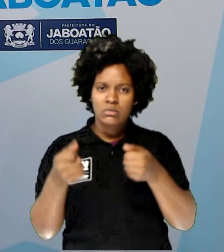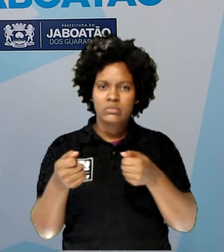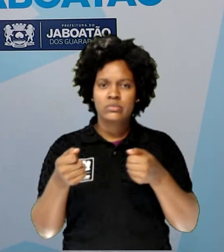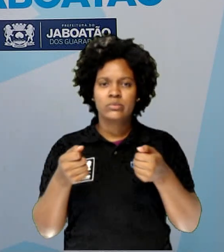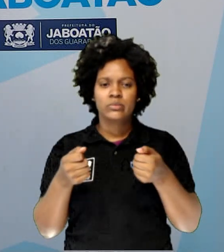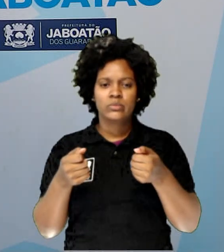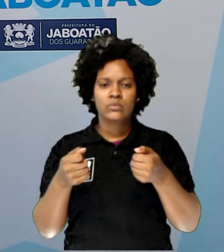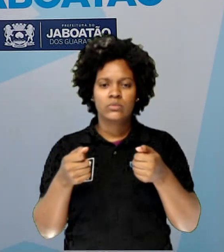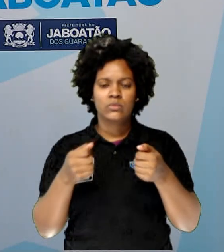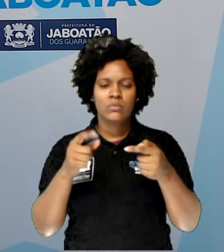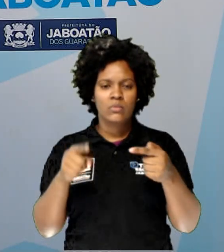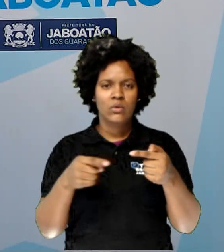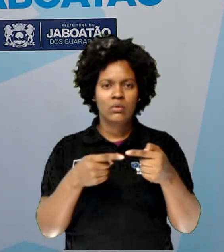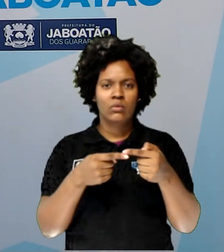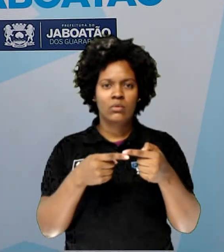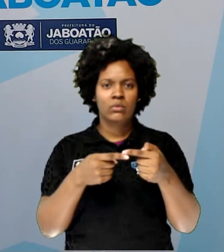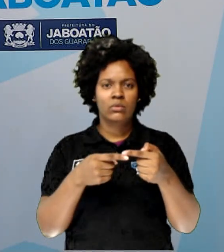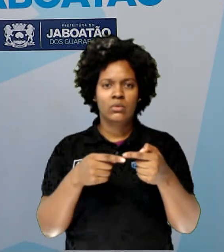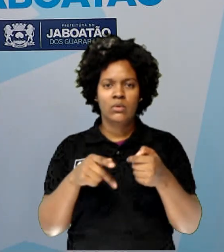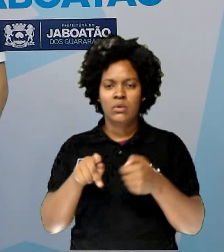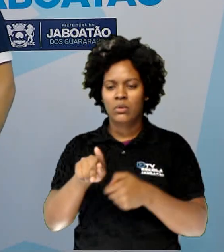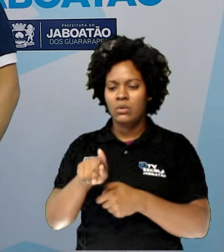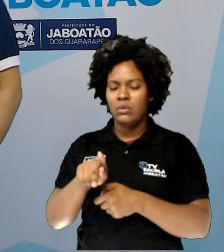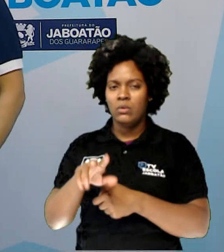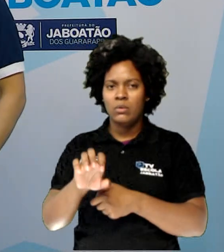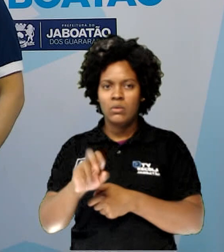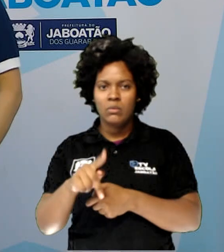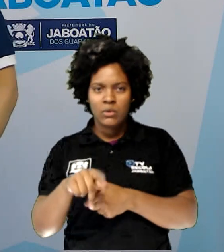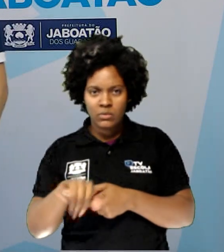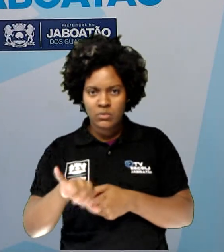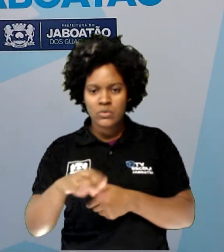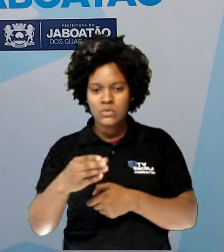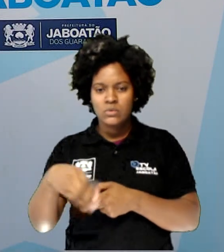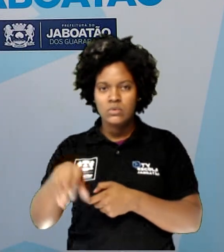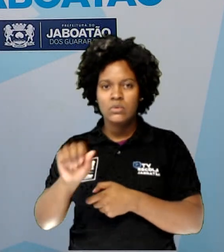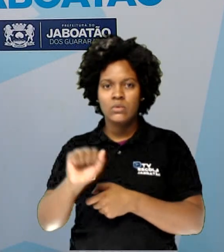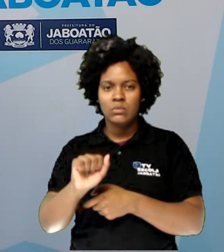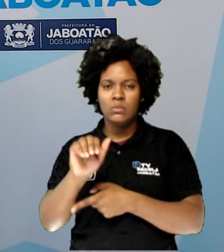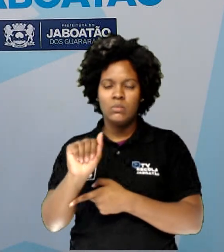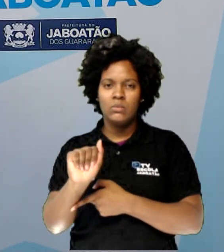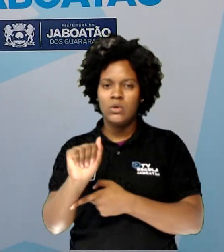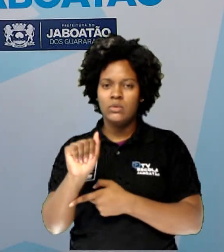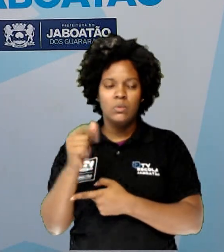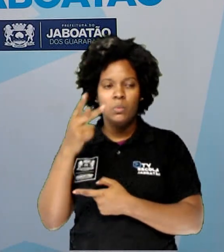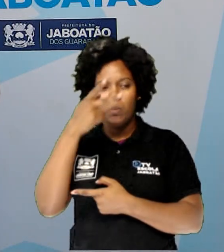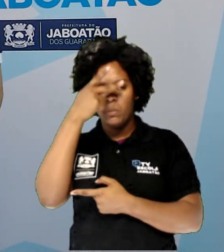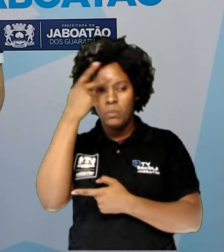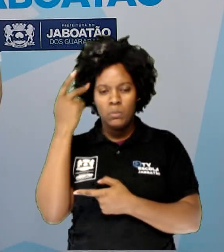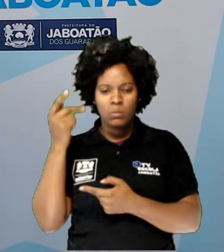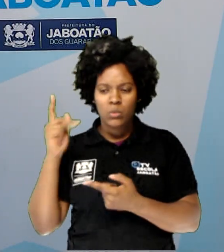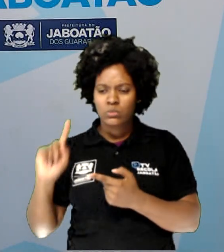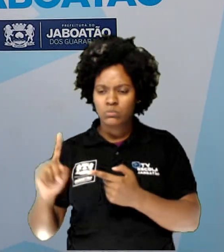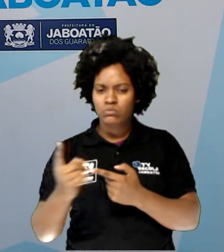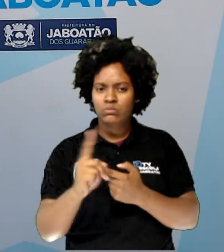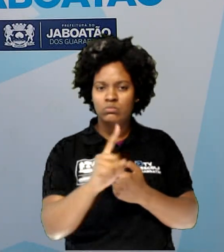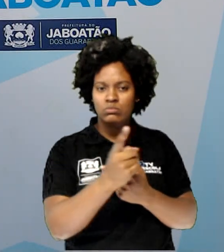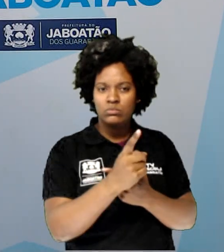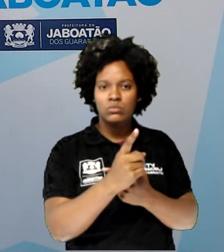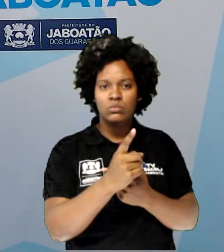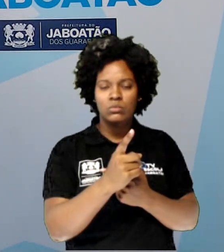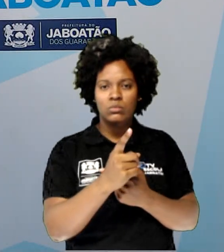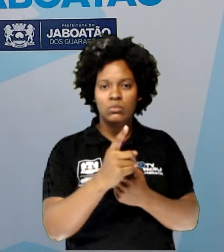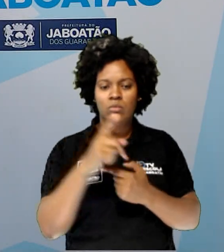a preposição a. Então a gente diz que alguém chegou a algum lugar ou que você irá a algum